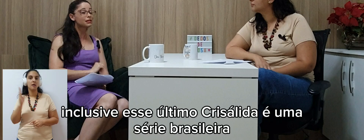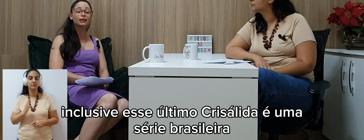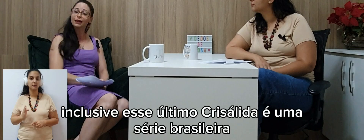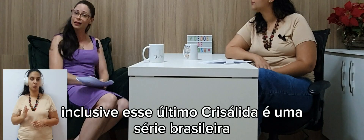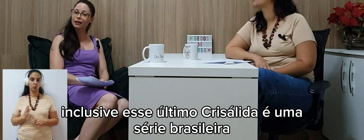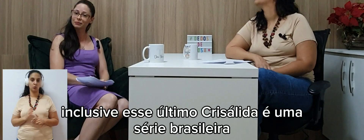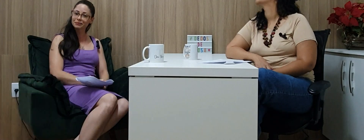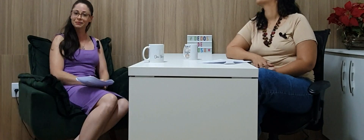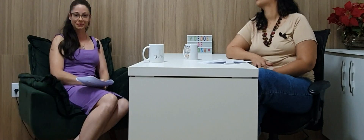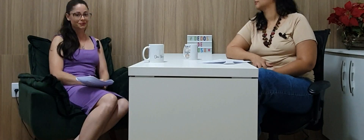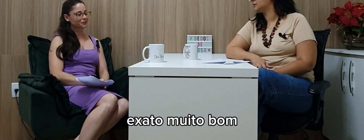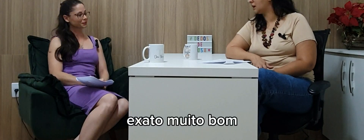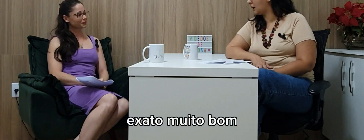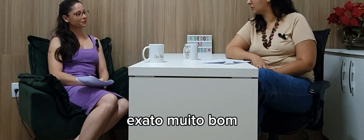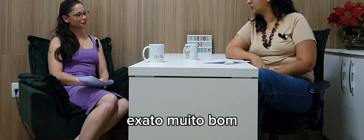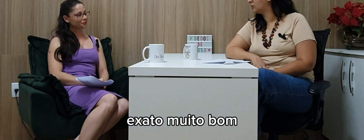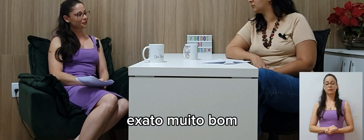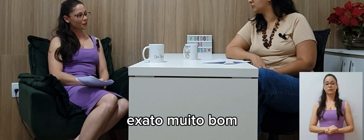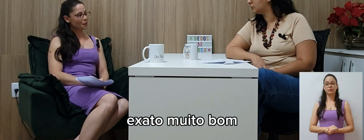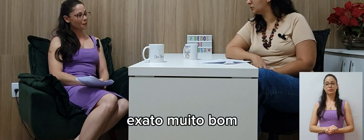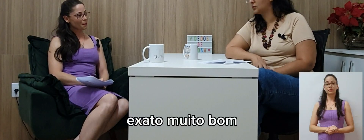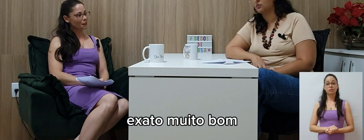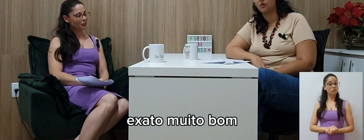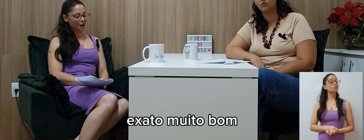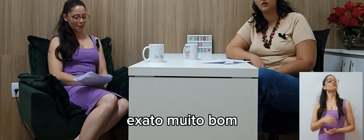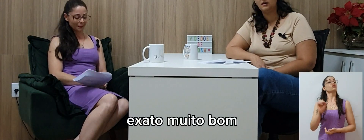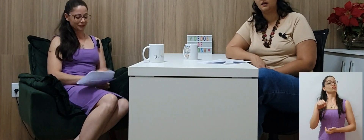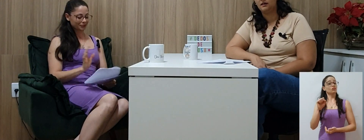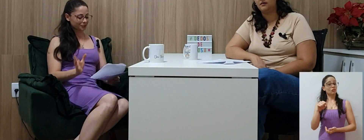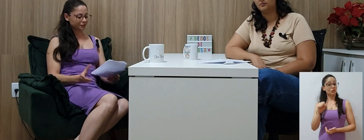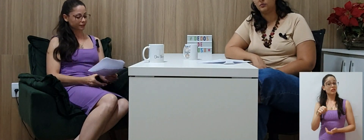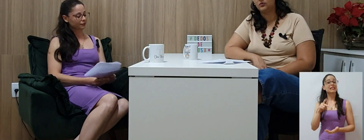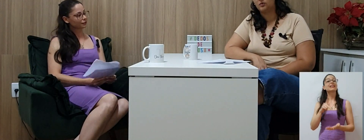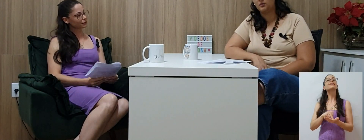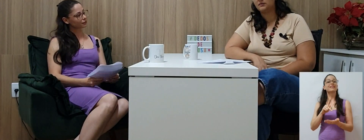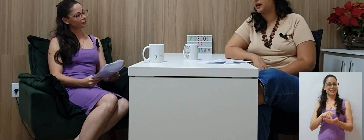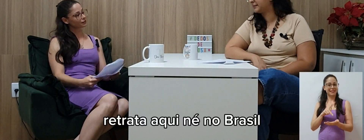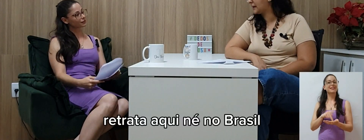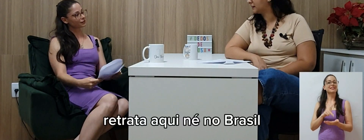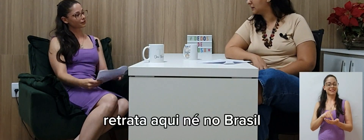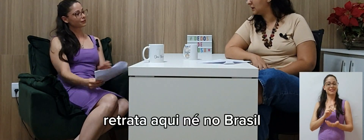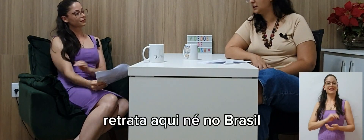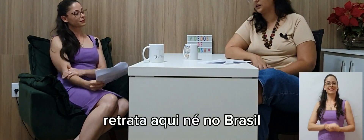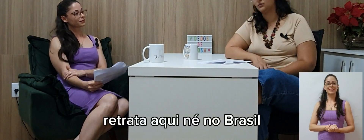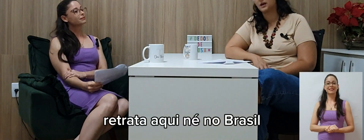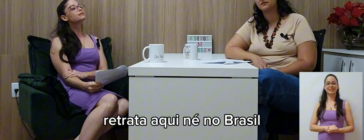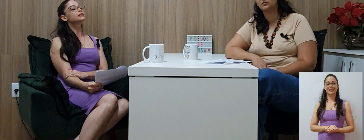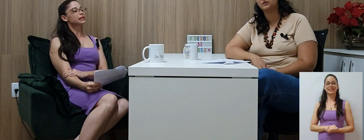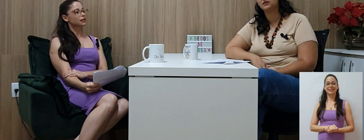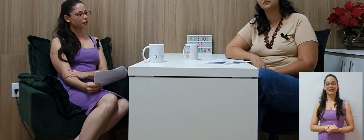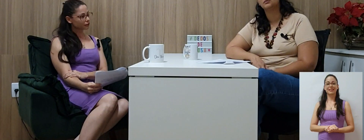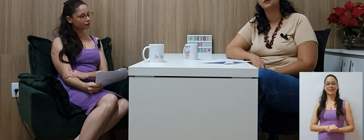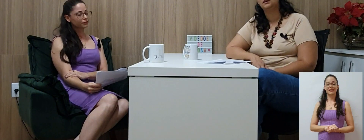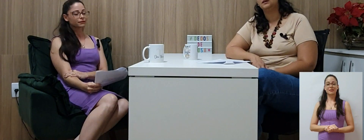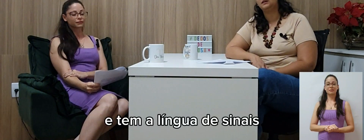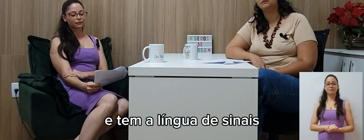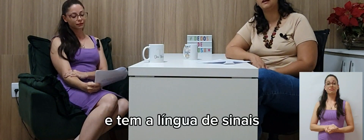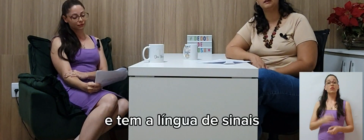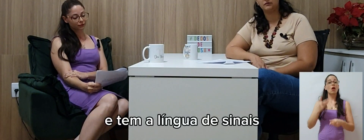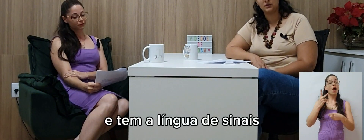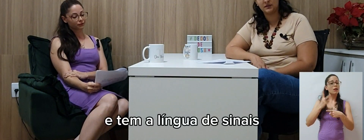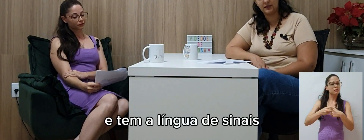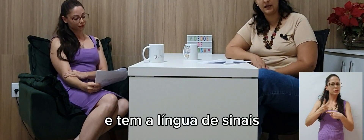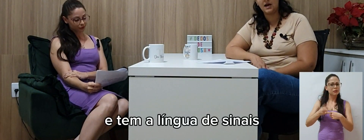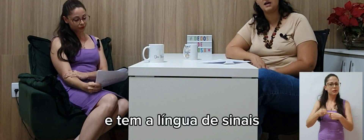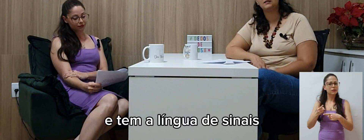série brasileira. Exato, muito bom. Muito bom mesmo. Retrata aqui, né, no Brasil. Sim. Mesmo. E